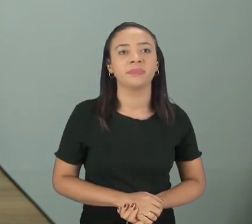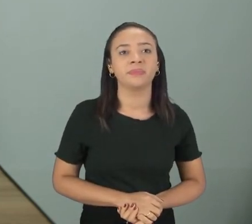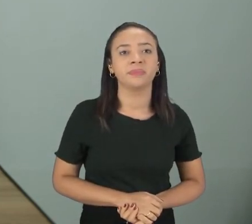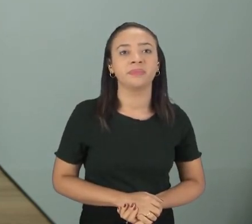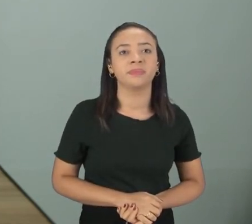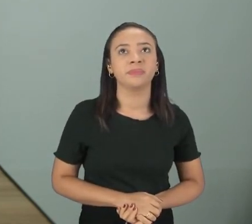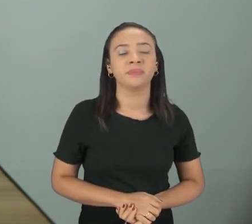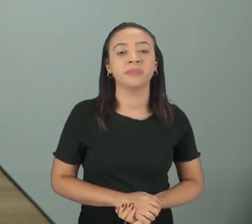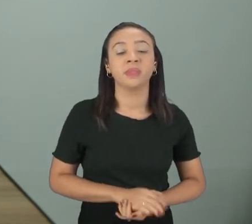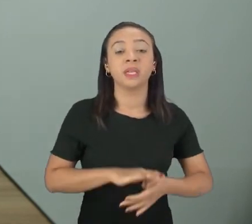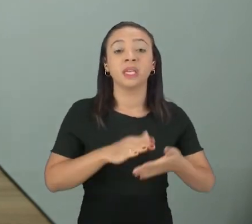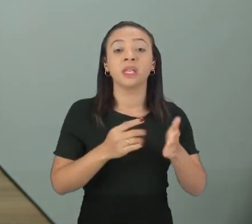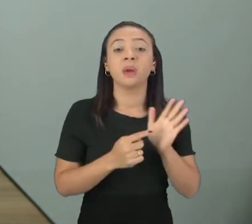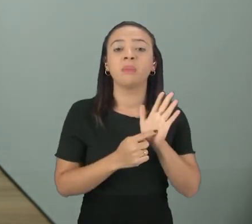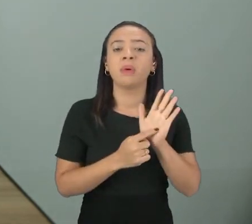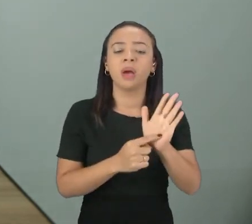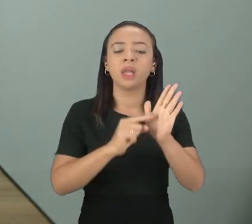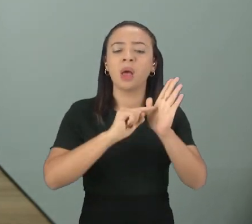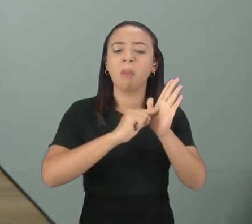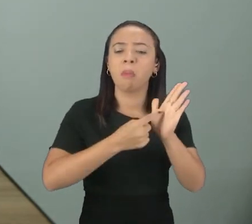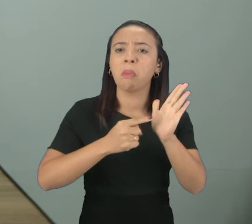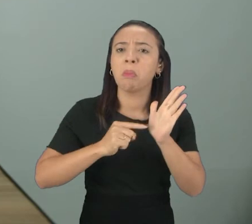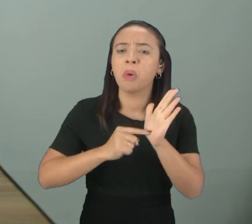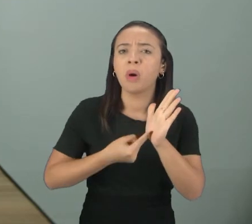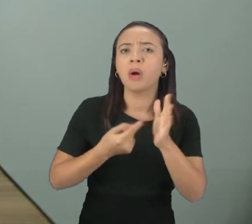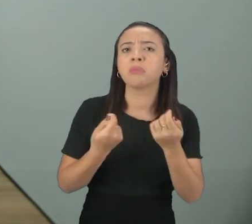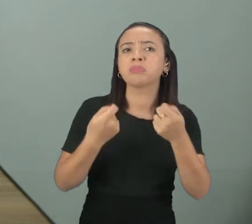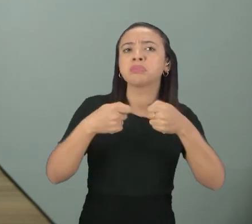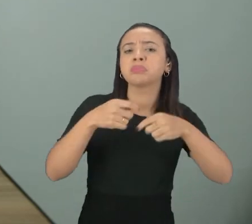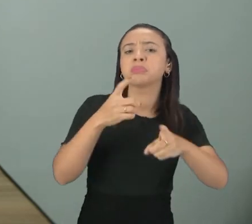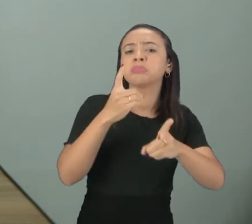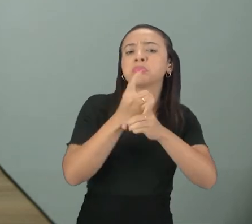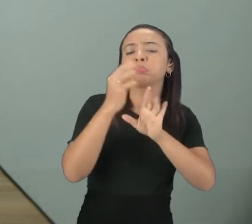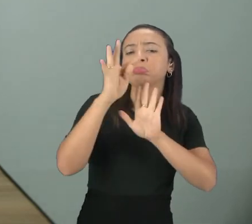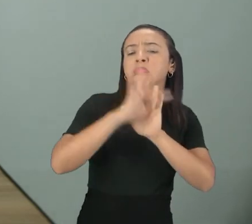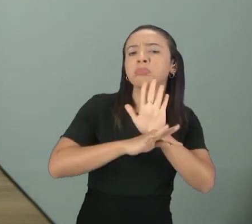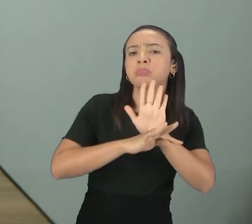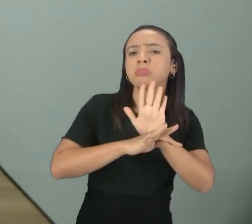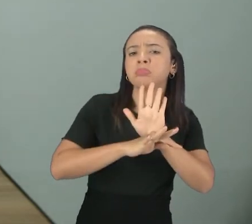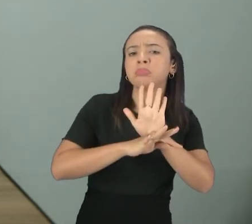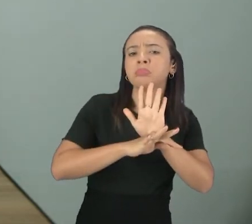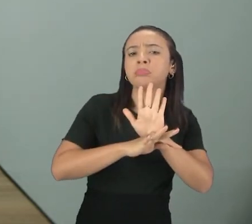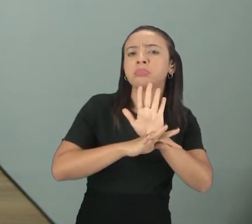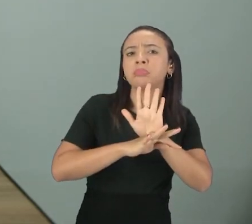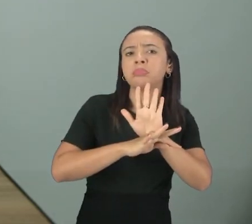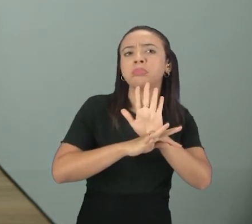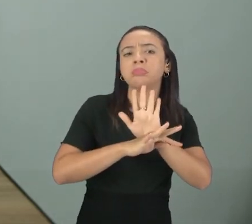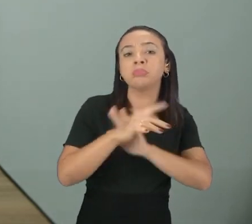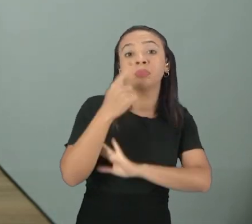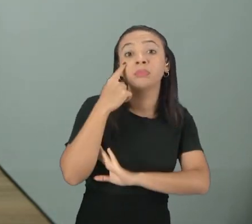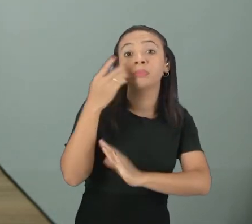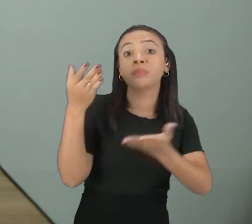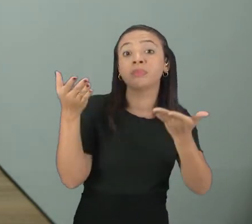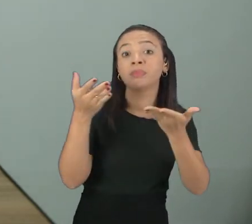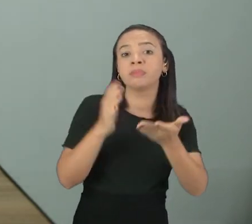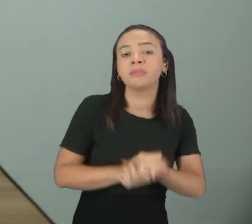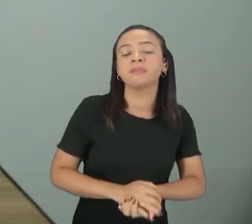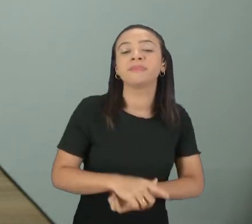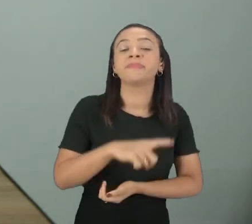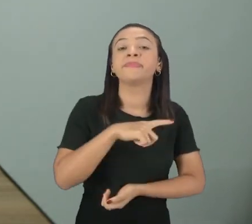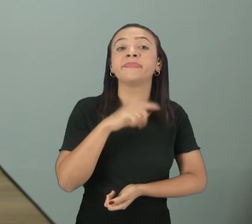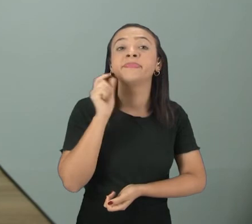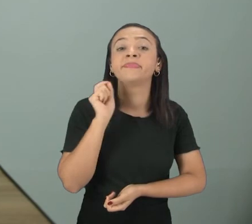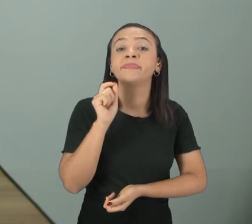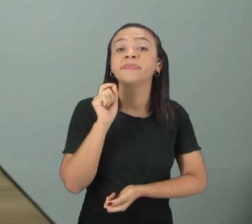Quais os sinais de pontuação que nós encontramos nessa fábula? Vamos ver? Nós